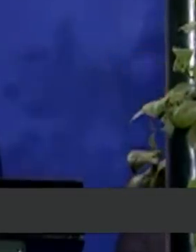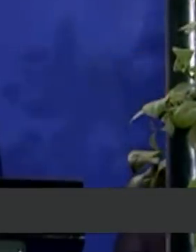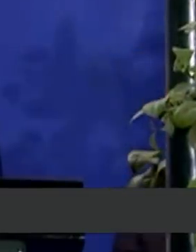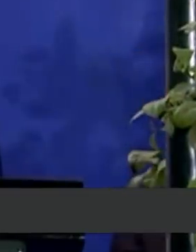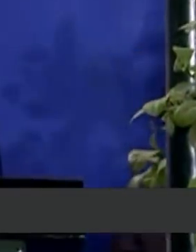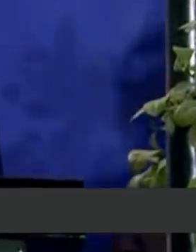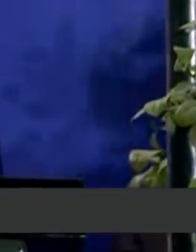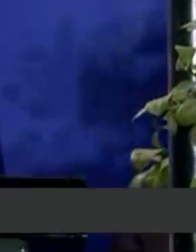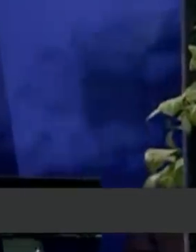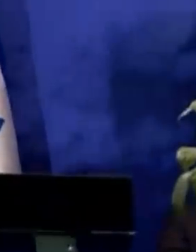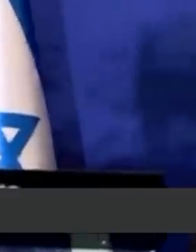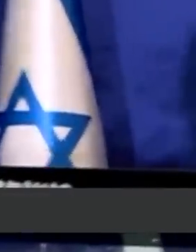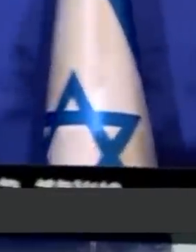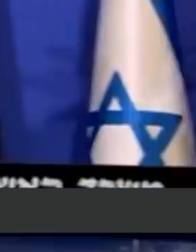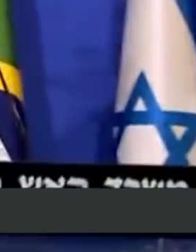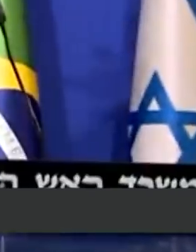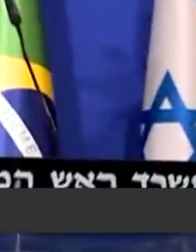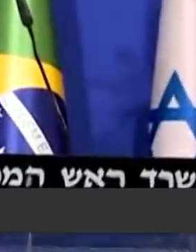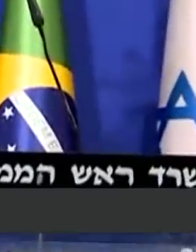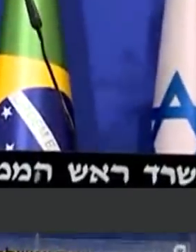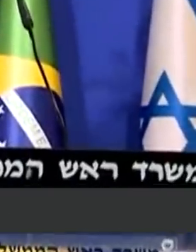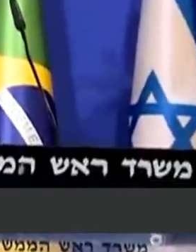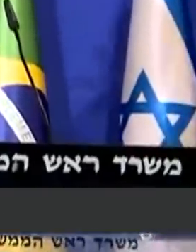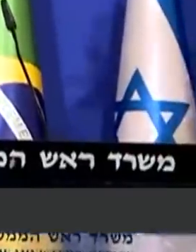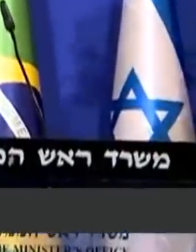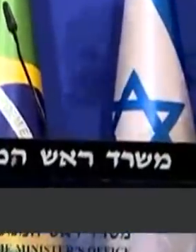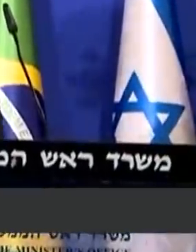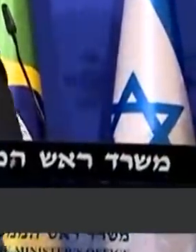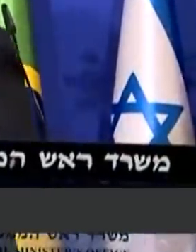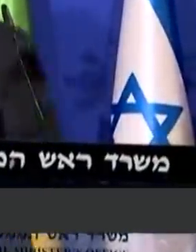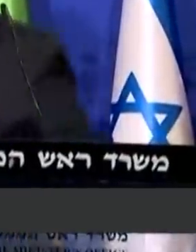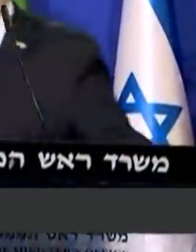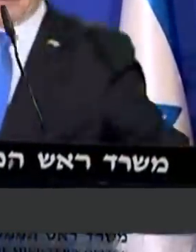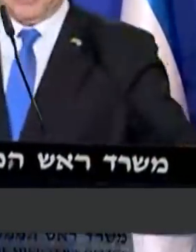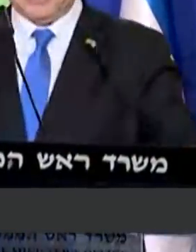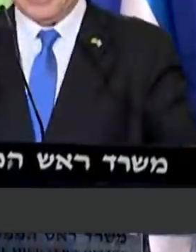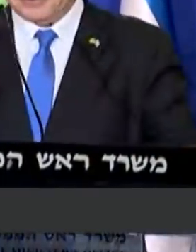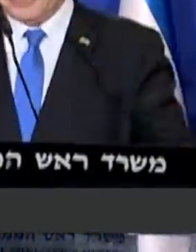bem-vindos a Jerusalém, capital de Israel.